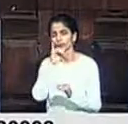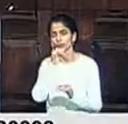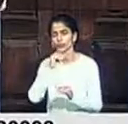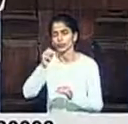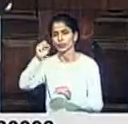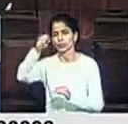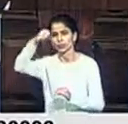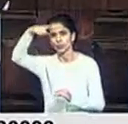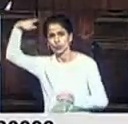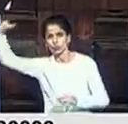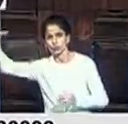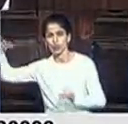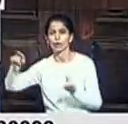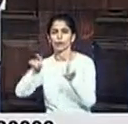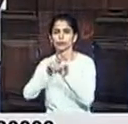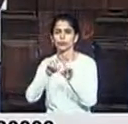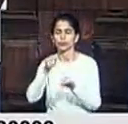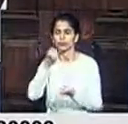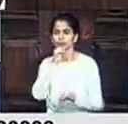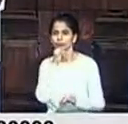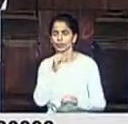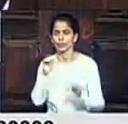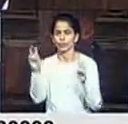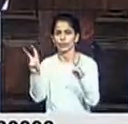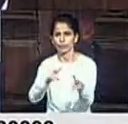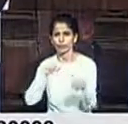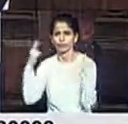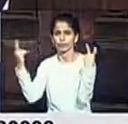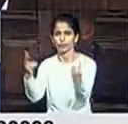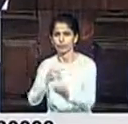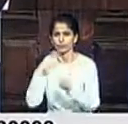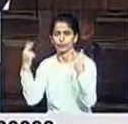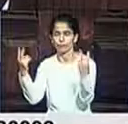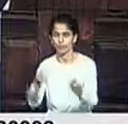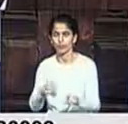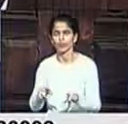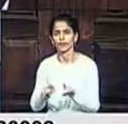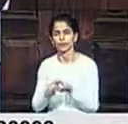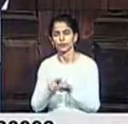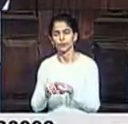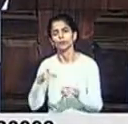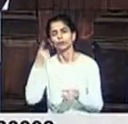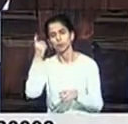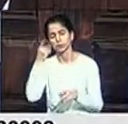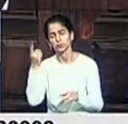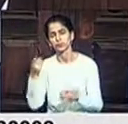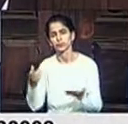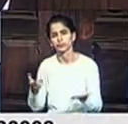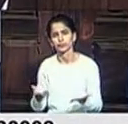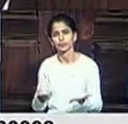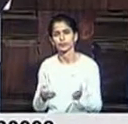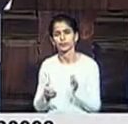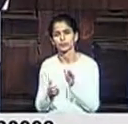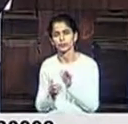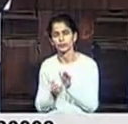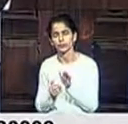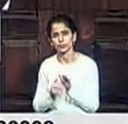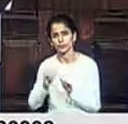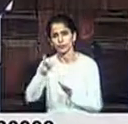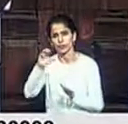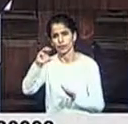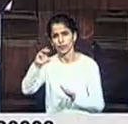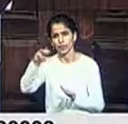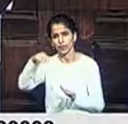energia eólica, né? Junto com o deputado Paulo Ramos, que está aí, a retirada do ICMS